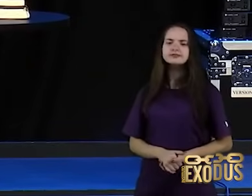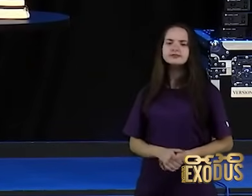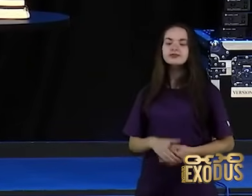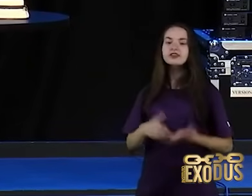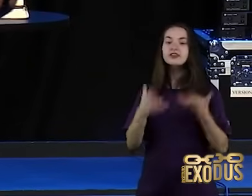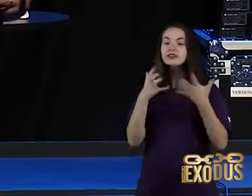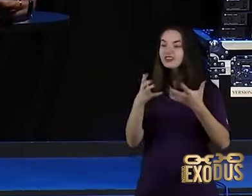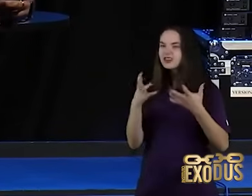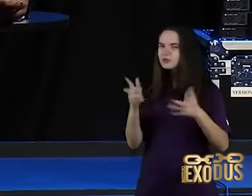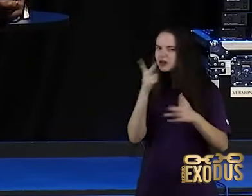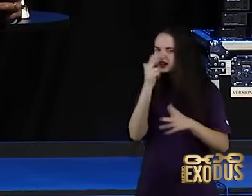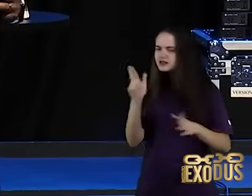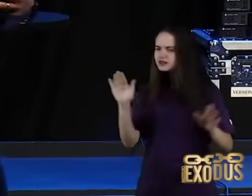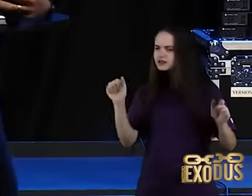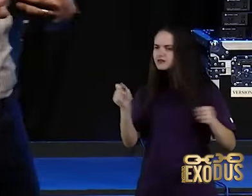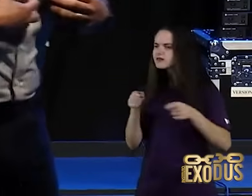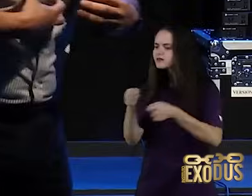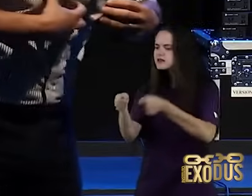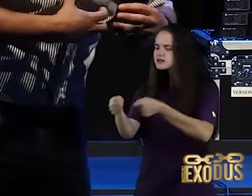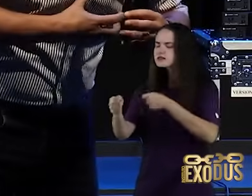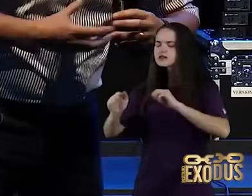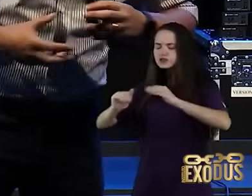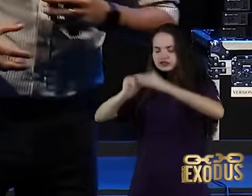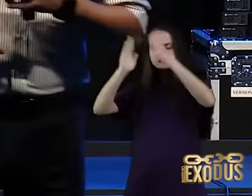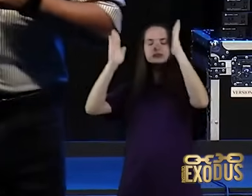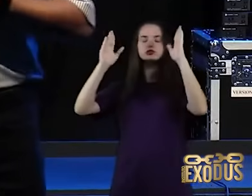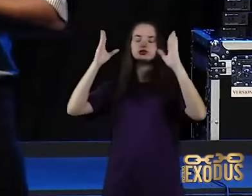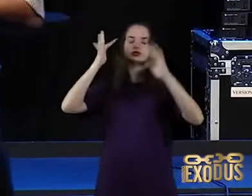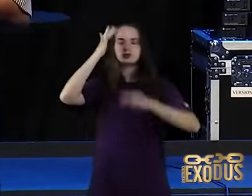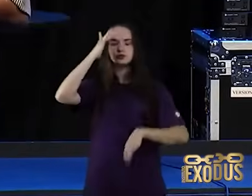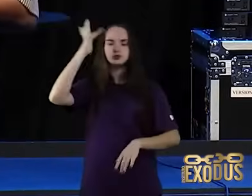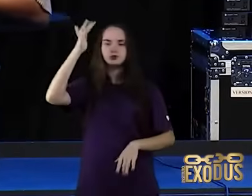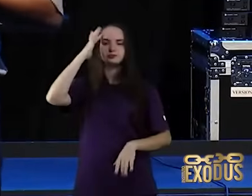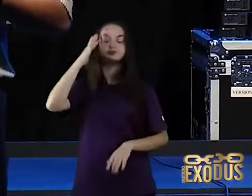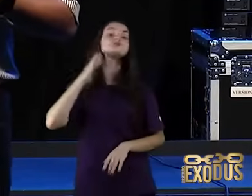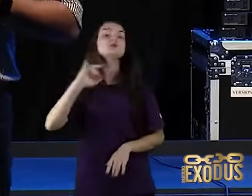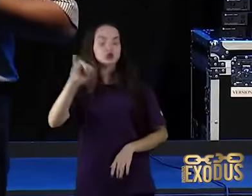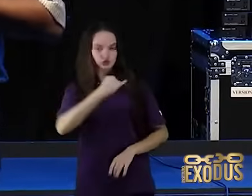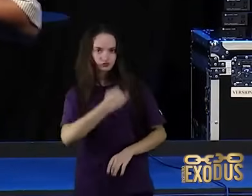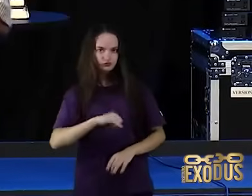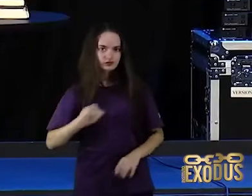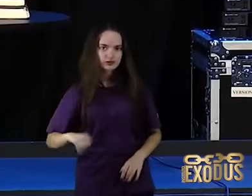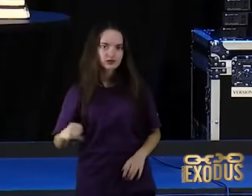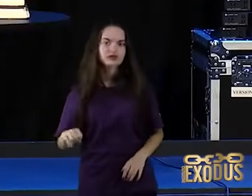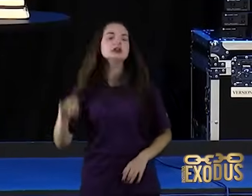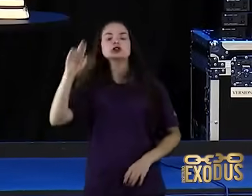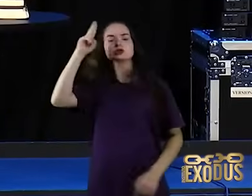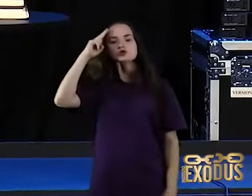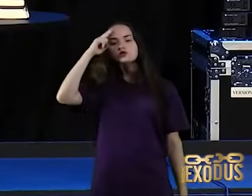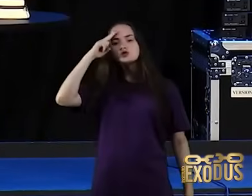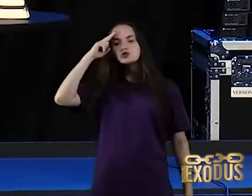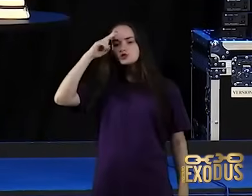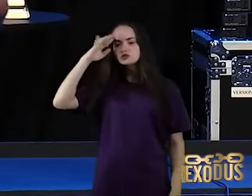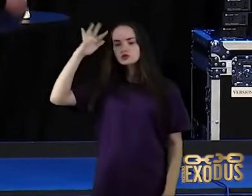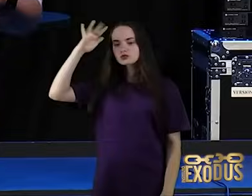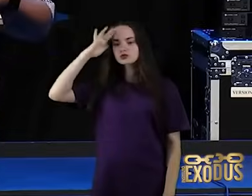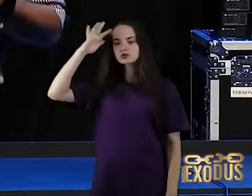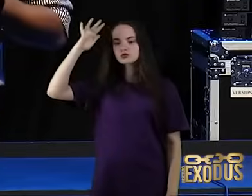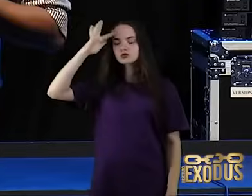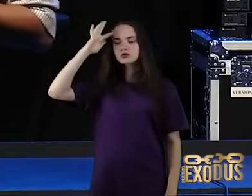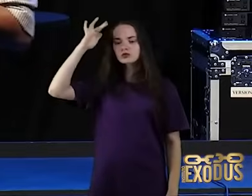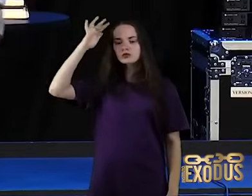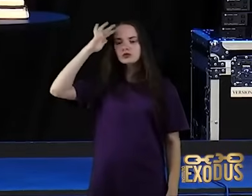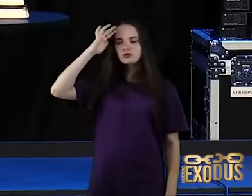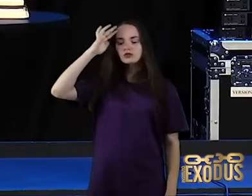desistir do sonho eu gosto muito de José que José Ele sonha Nós lemos sobre ele hoje quem tá fazendo os 100